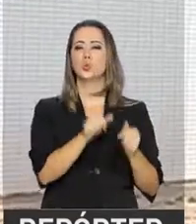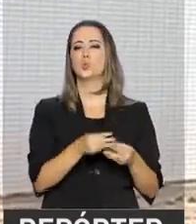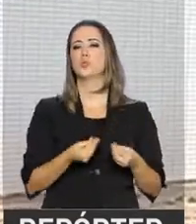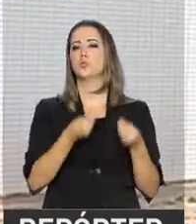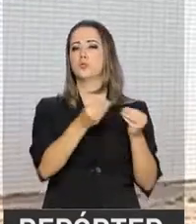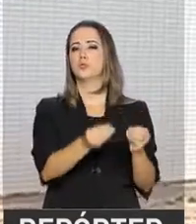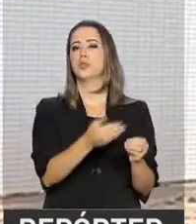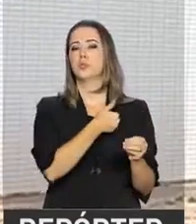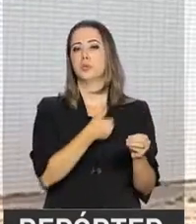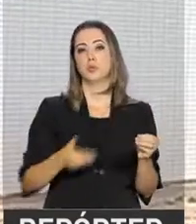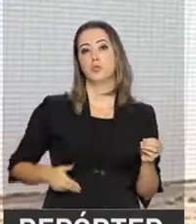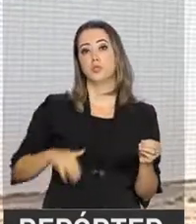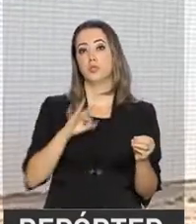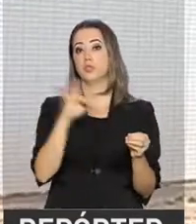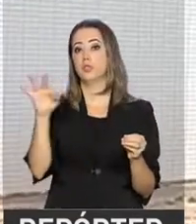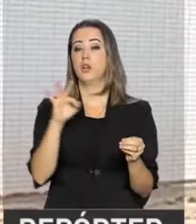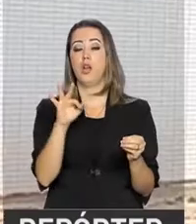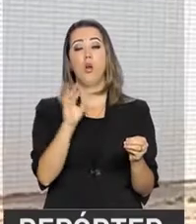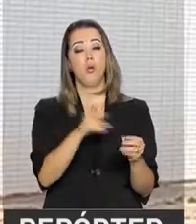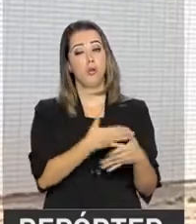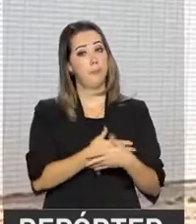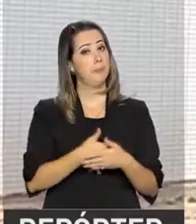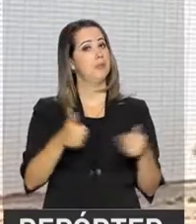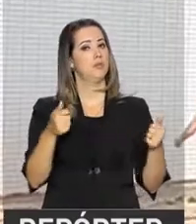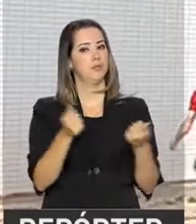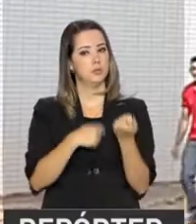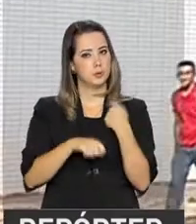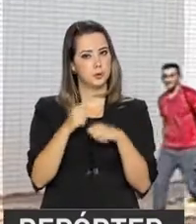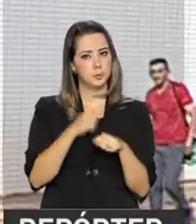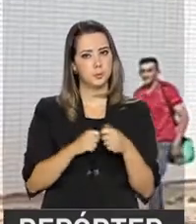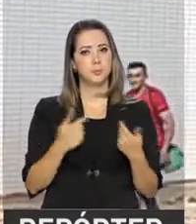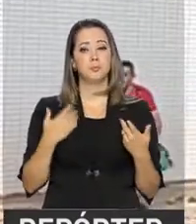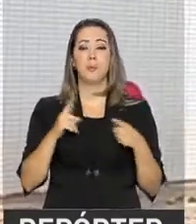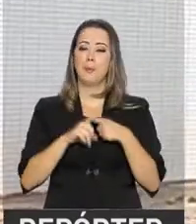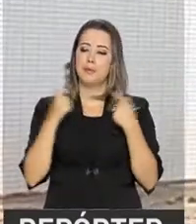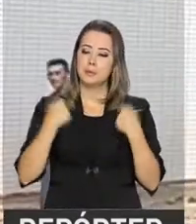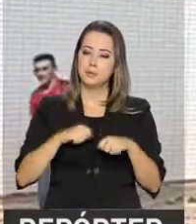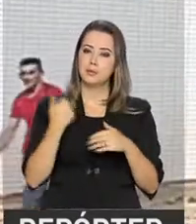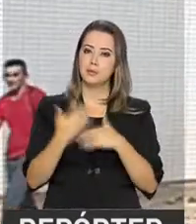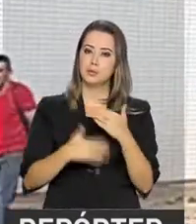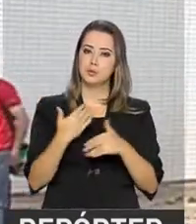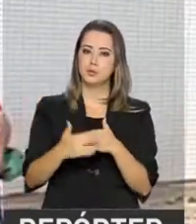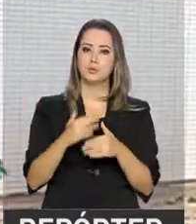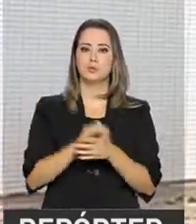que melhoram a economia e destacou que as reformas precisam continuar